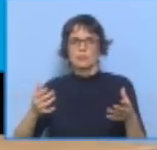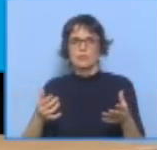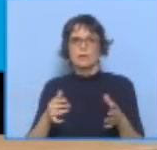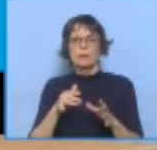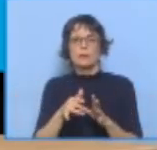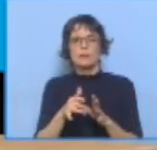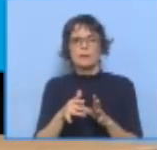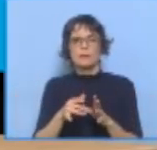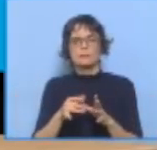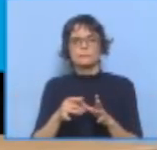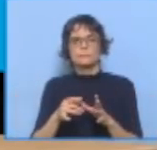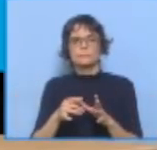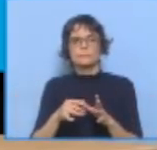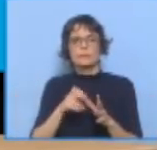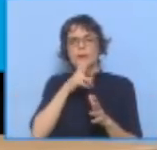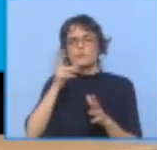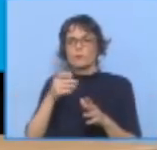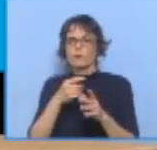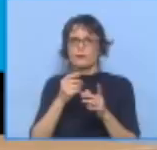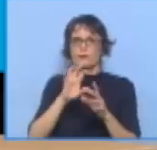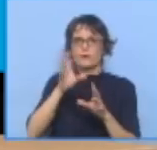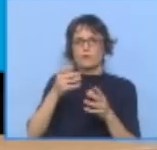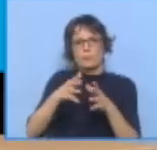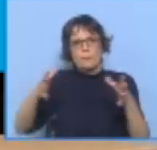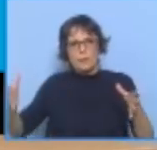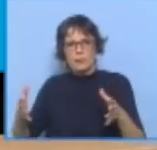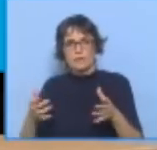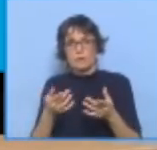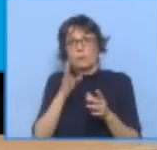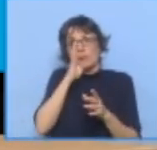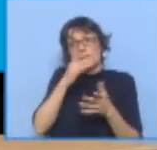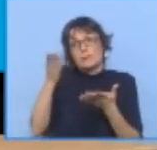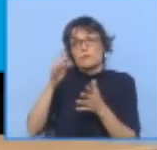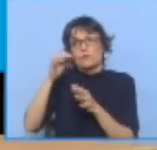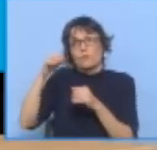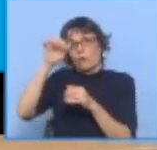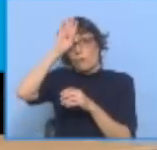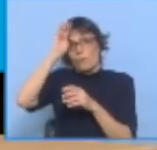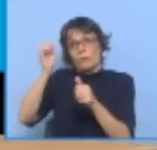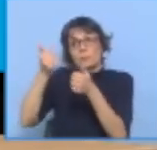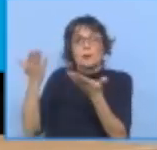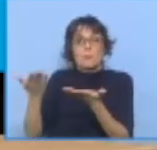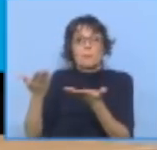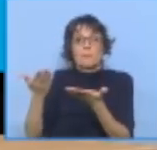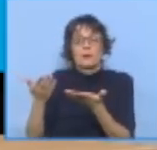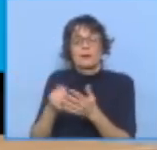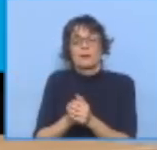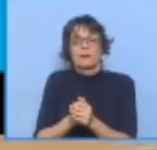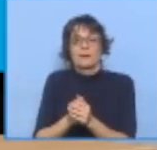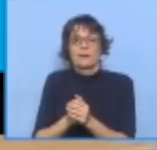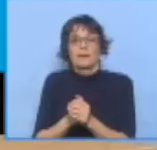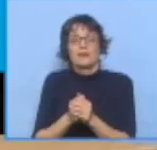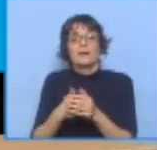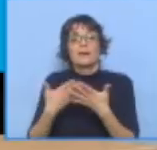Papa Francisco na sua exortação apostólica, ficamos felizes por isso. Mas há uma coisa que eu gostaria de